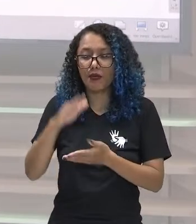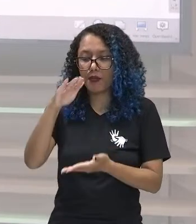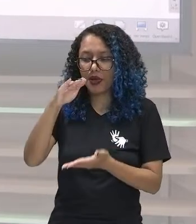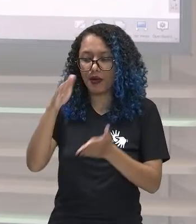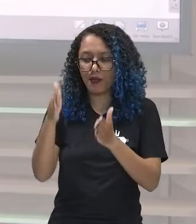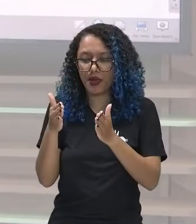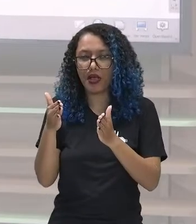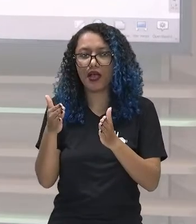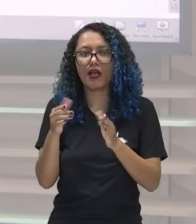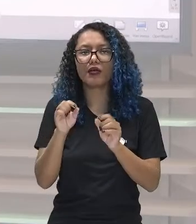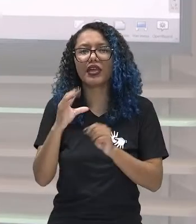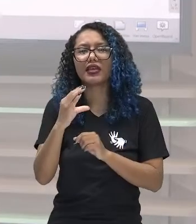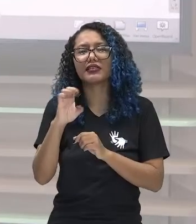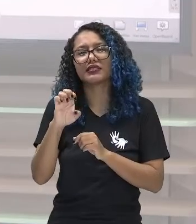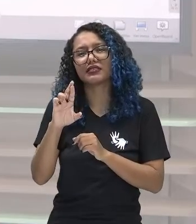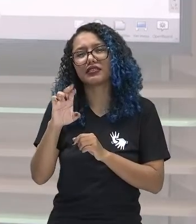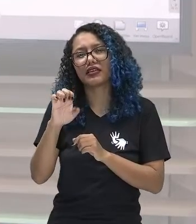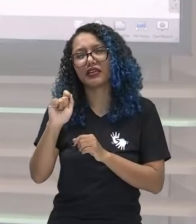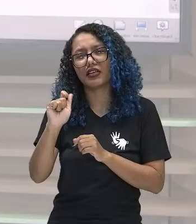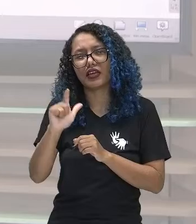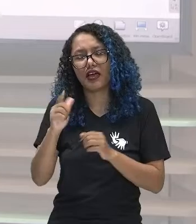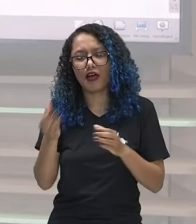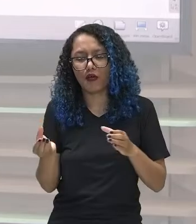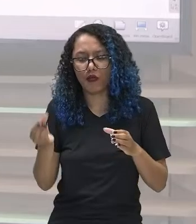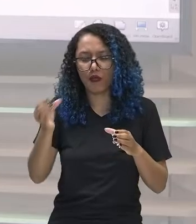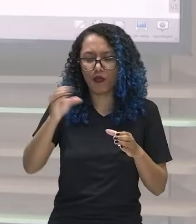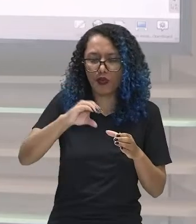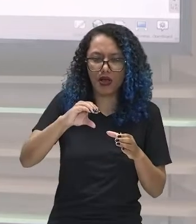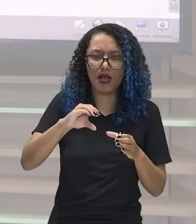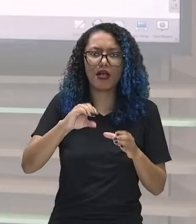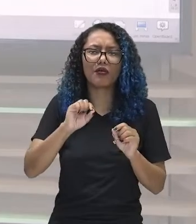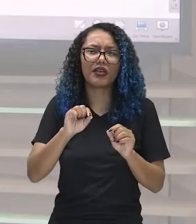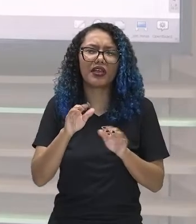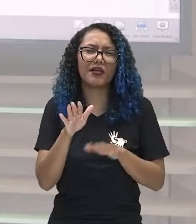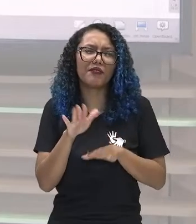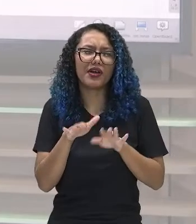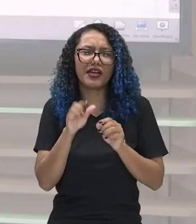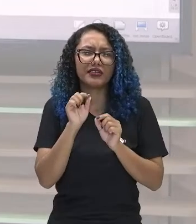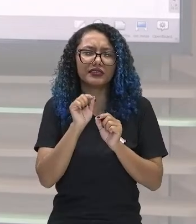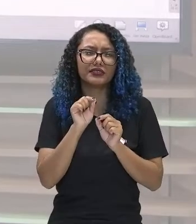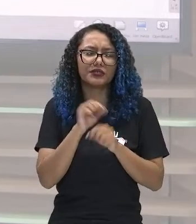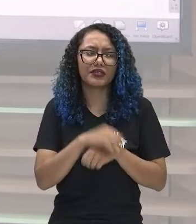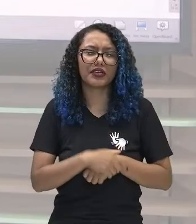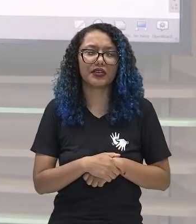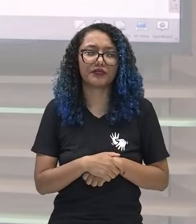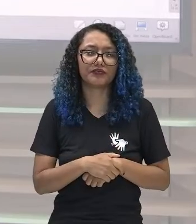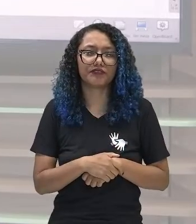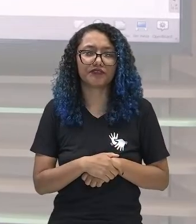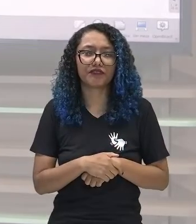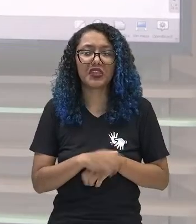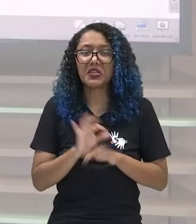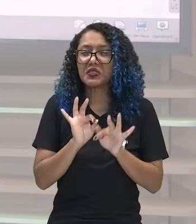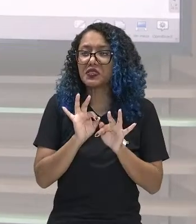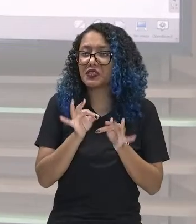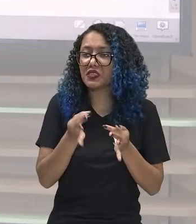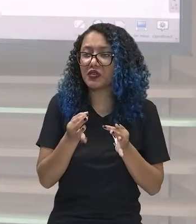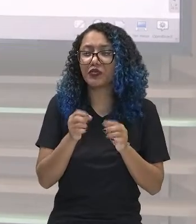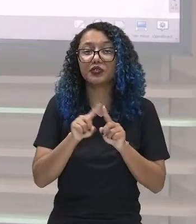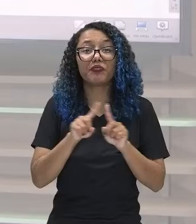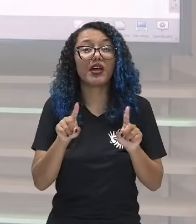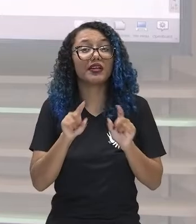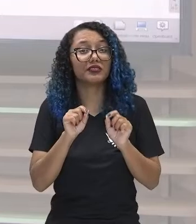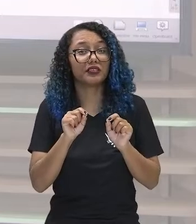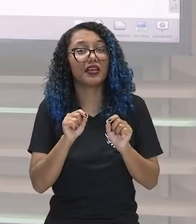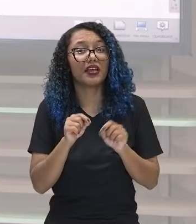dos aqueles cereais matinais, por exemplo, parece que não sente aquilo ali, mas ali está sendo divulgado, né, aquele produto. Ou